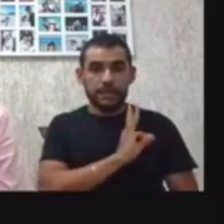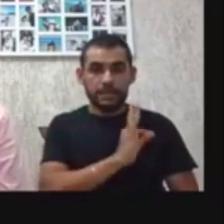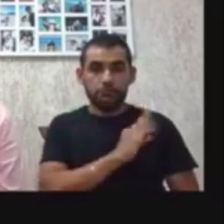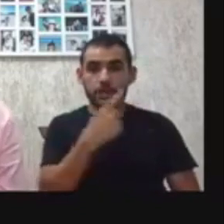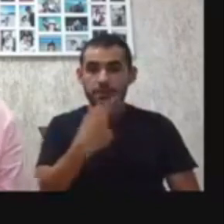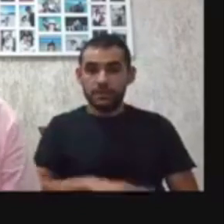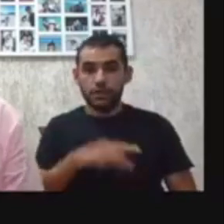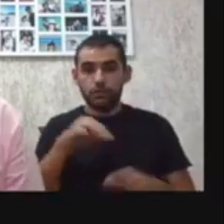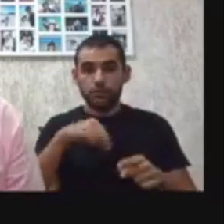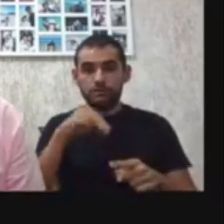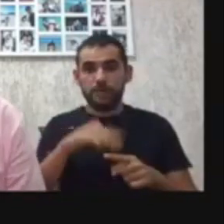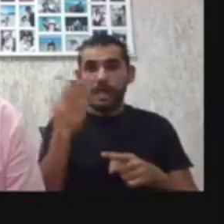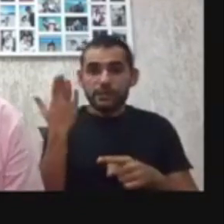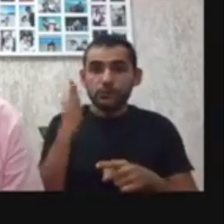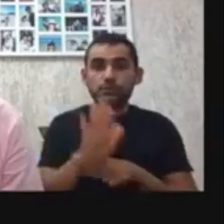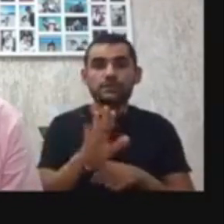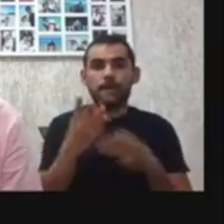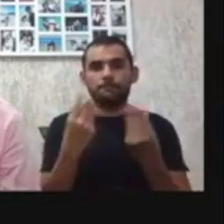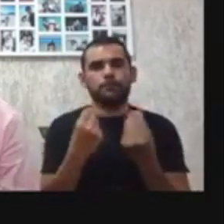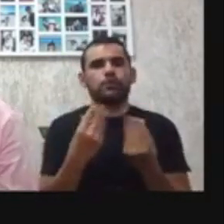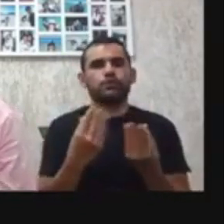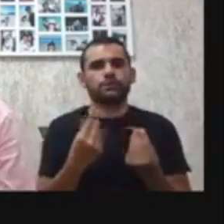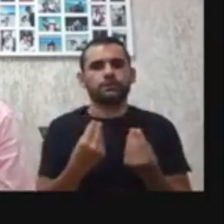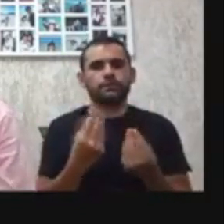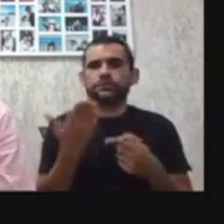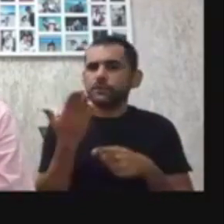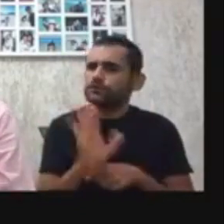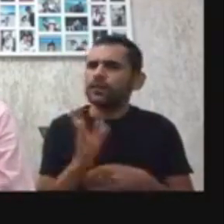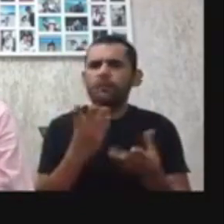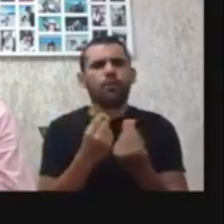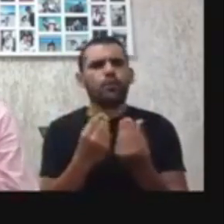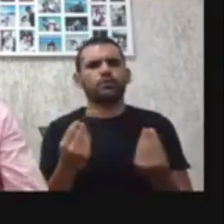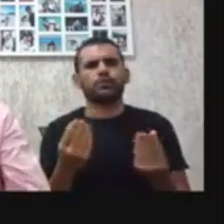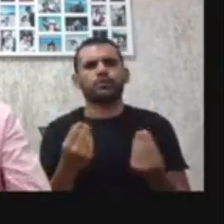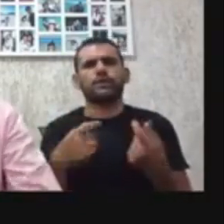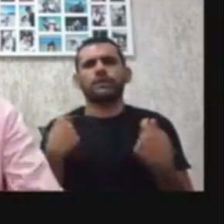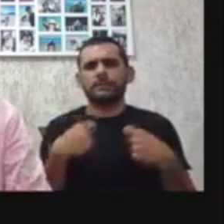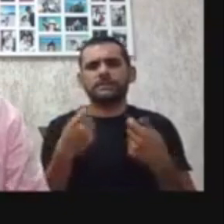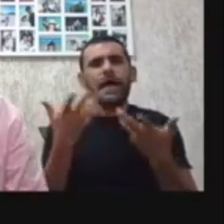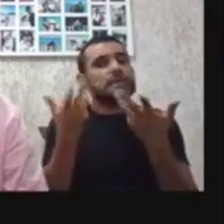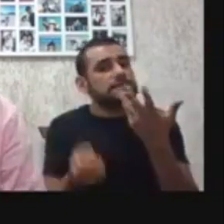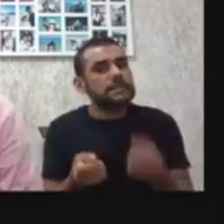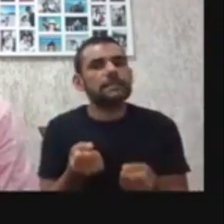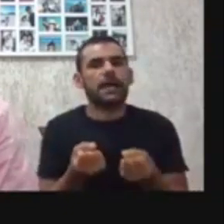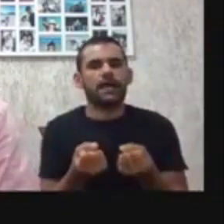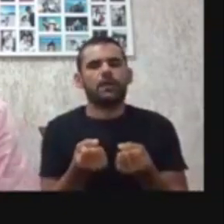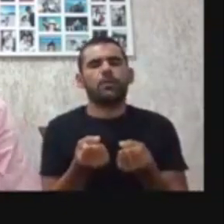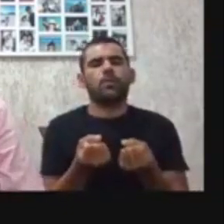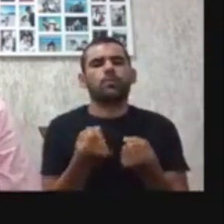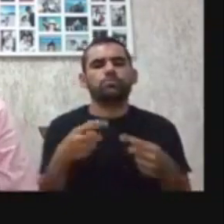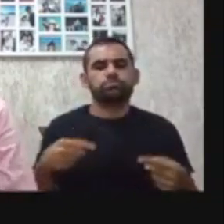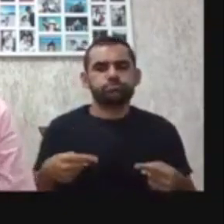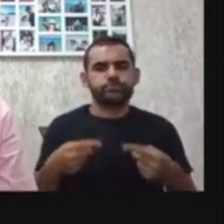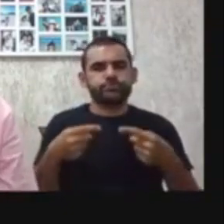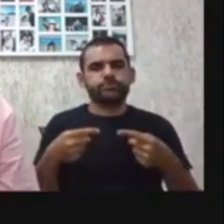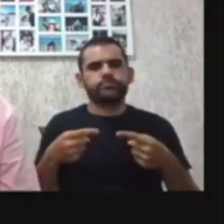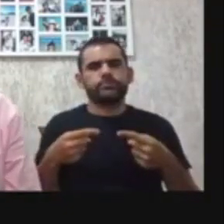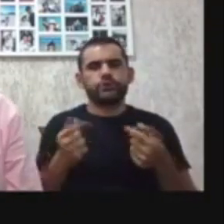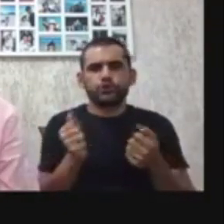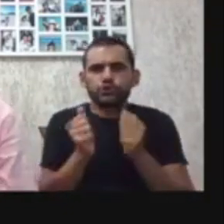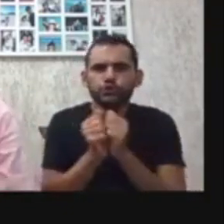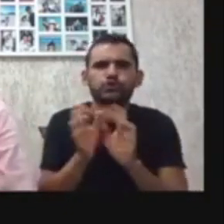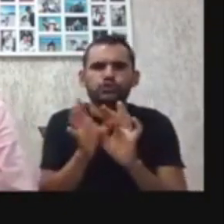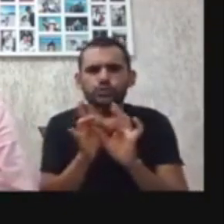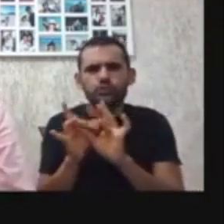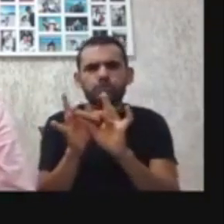município que podem contribuir muito, sabe? Tá. Muito mesmo. Tem que saber se elas vão querer aceitar esse desafio, sabe? De estar